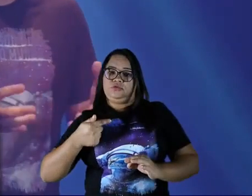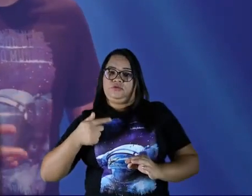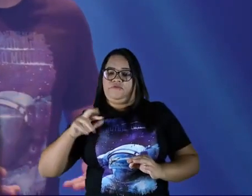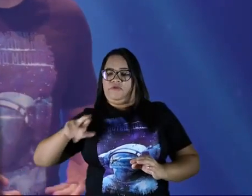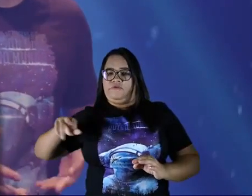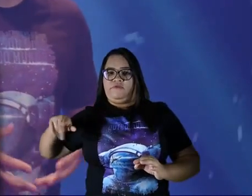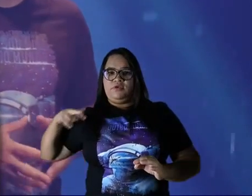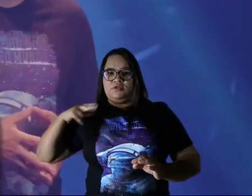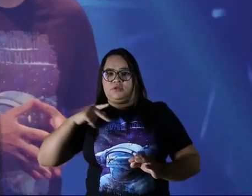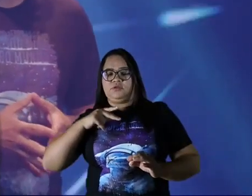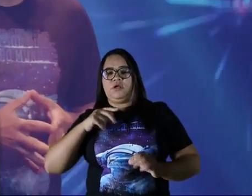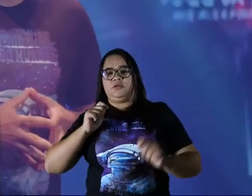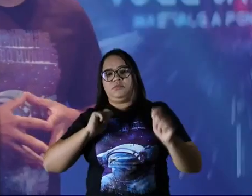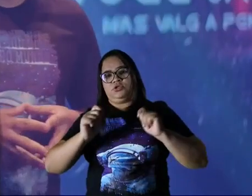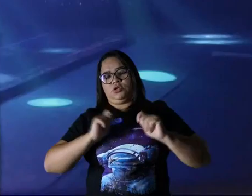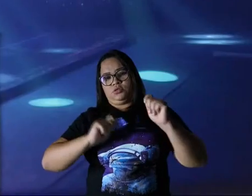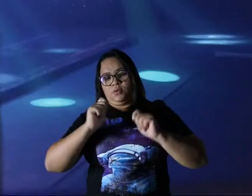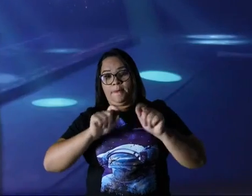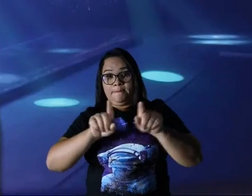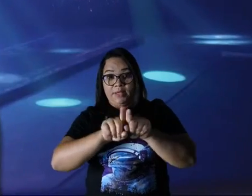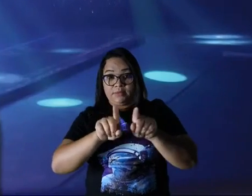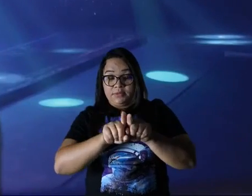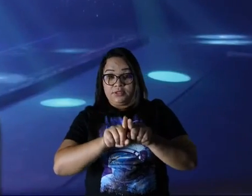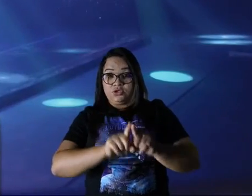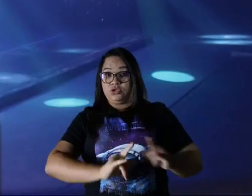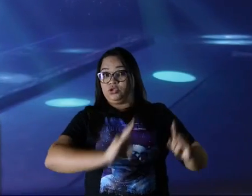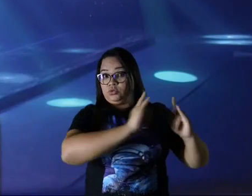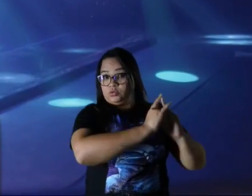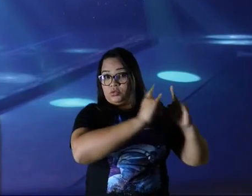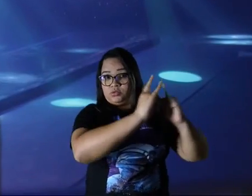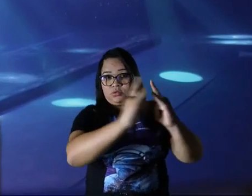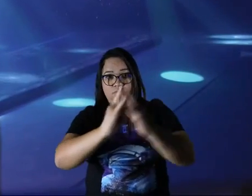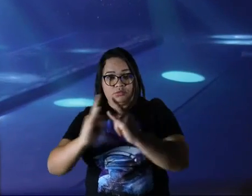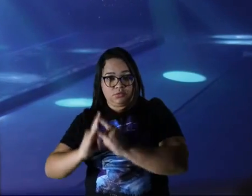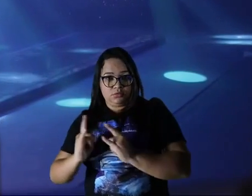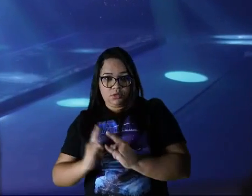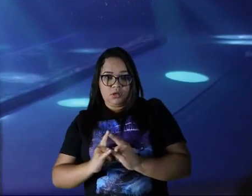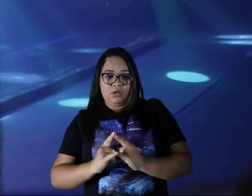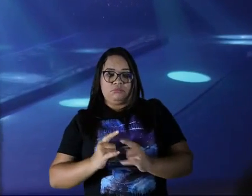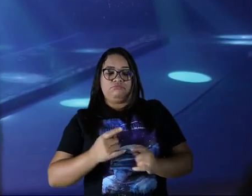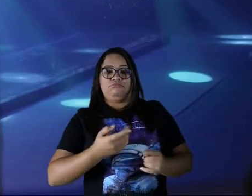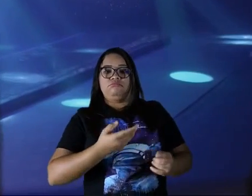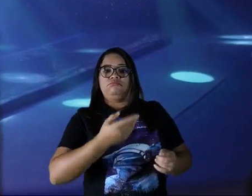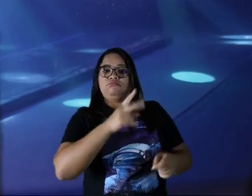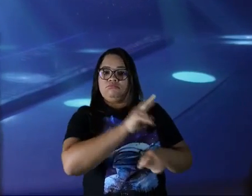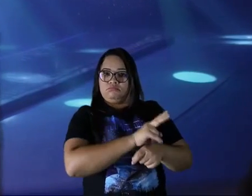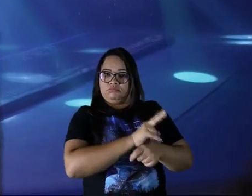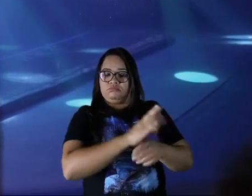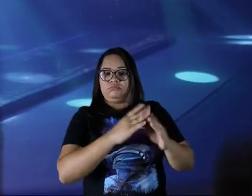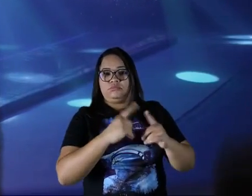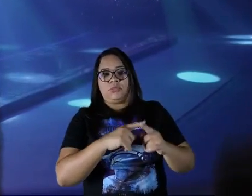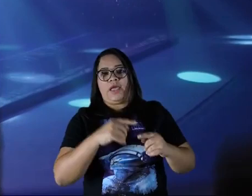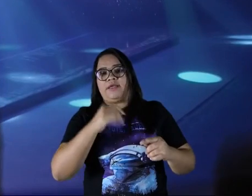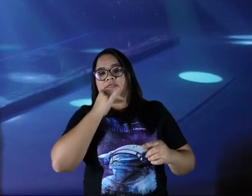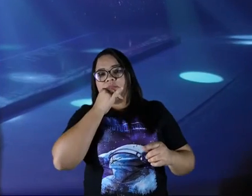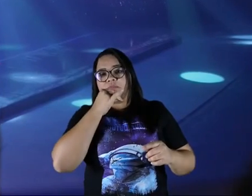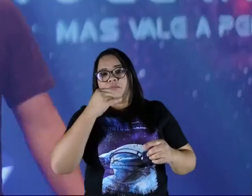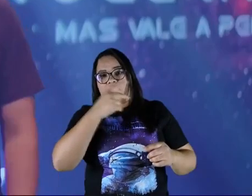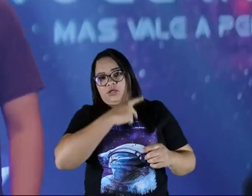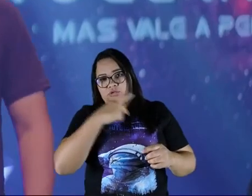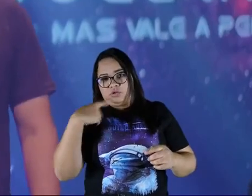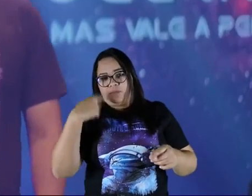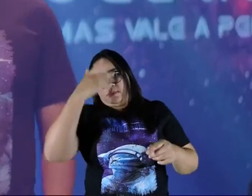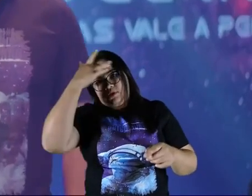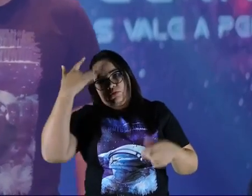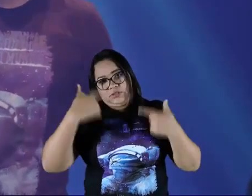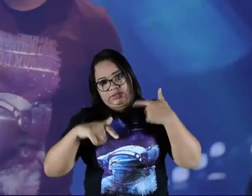seus níveis administrativos, mas também as instituições por ela mantidas, seus pastores e servidores. Acima de